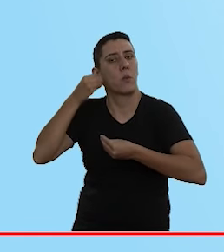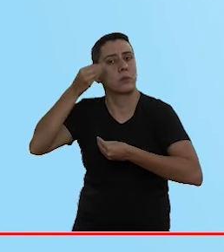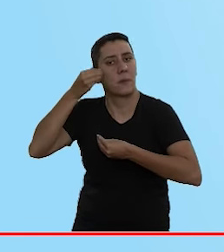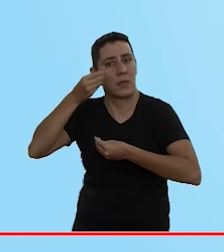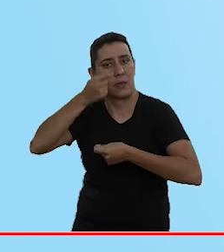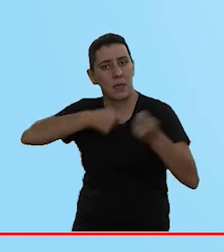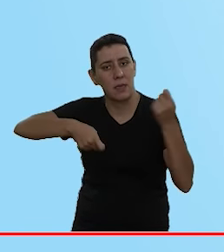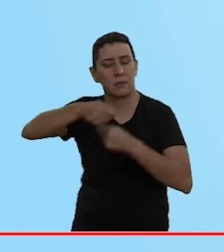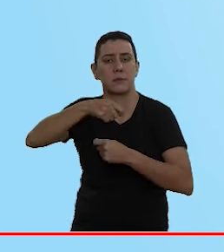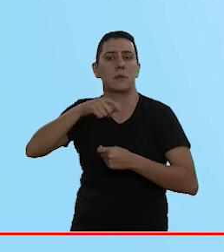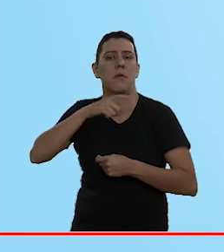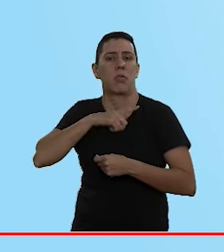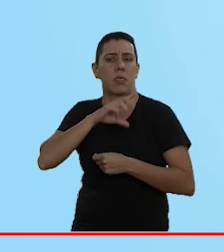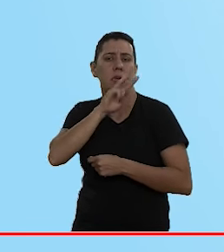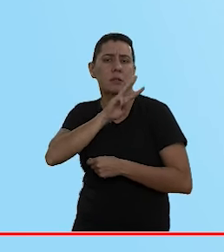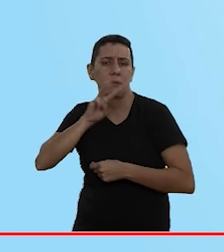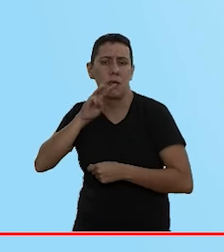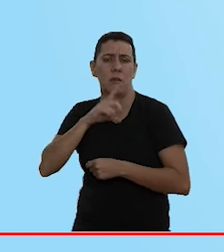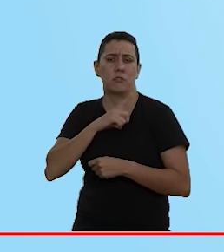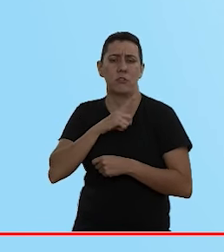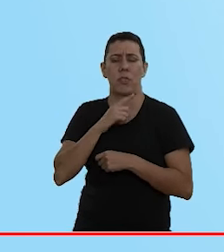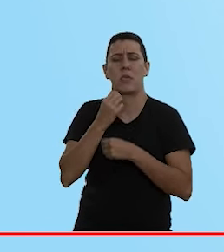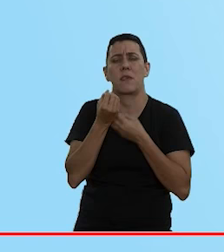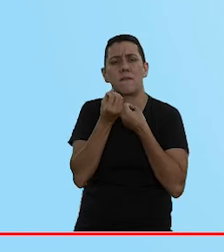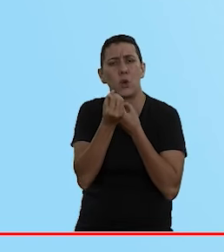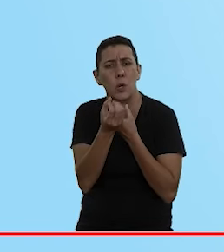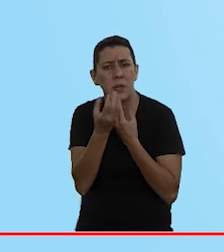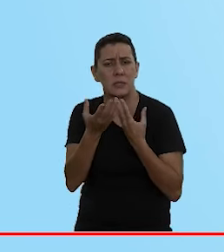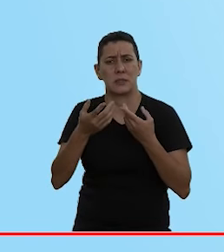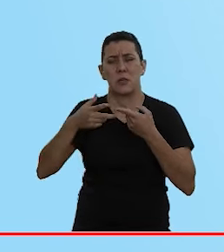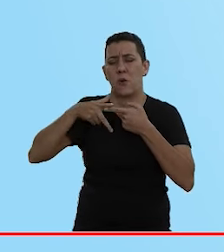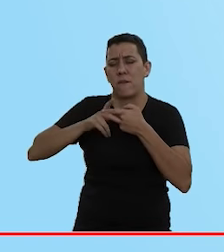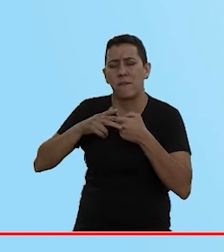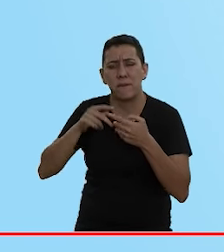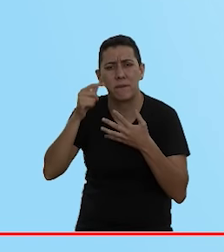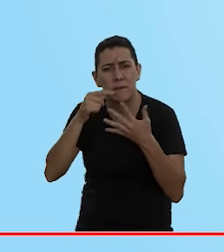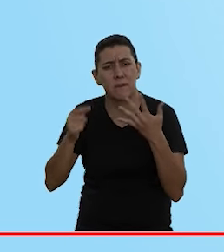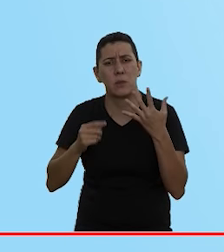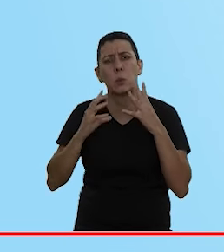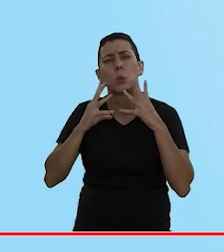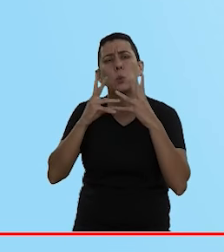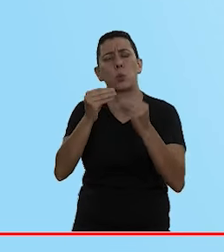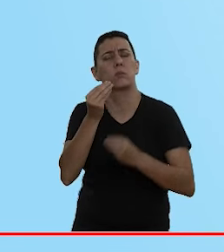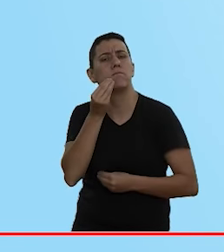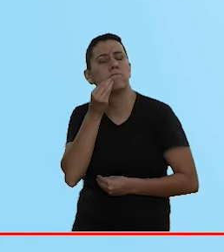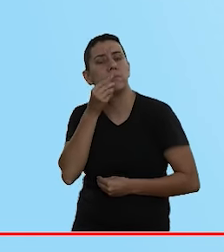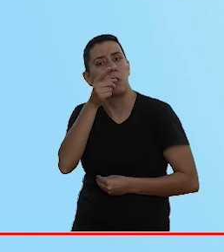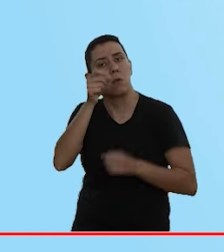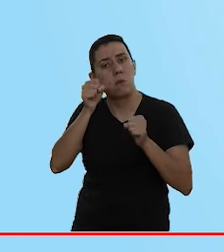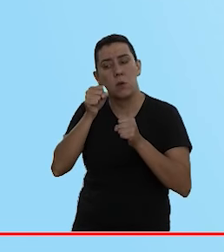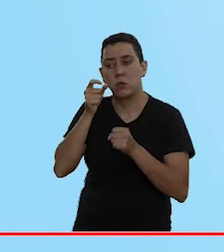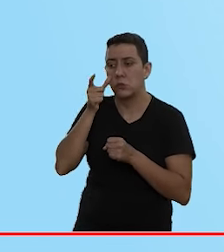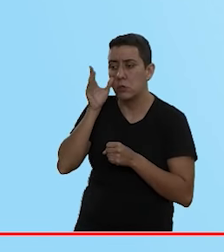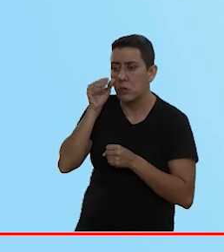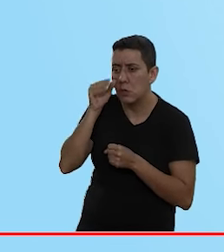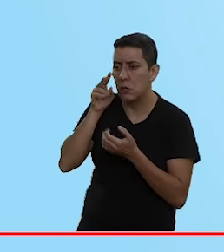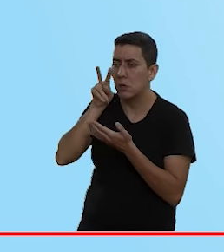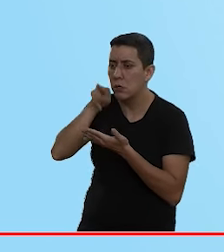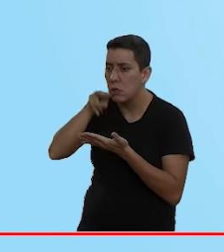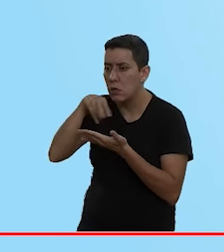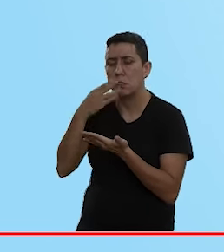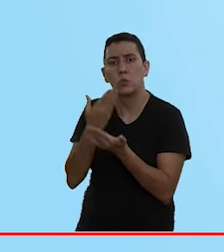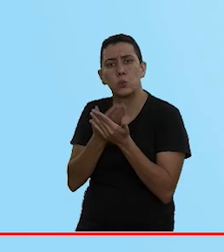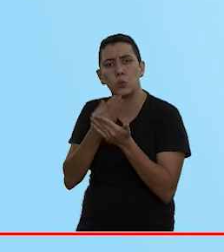várias informações, conhecimentos, ferramentas e todas as possibilidades aí para você participar, conhecer um pouco mais sobre